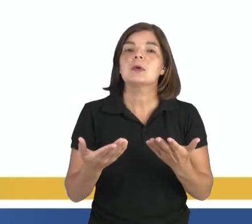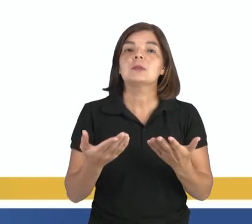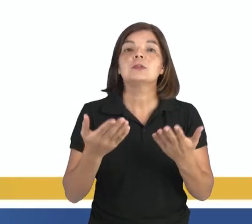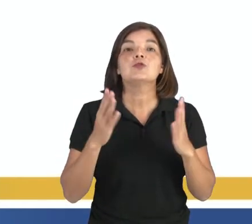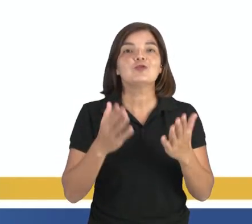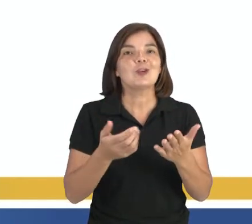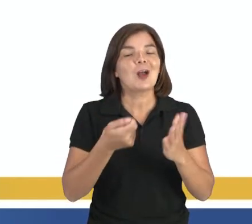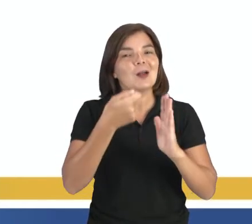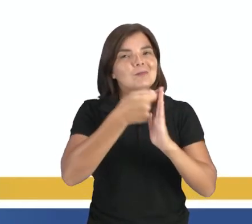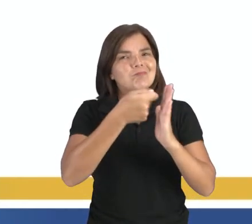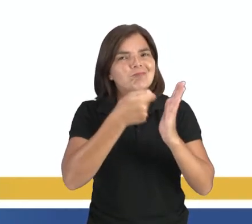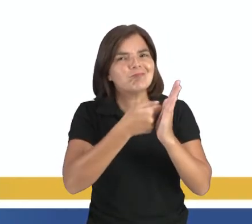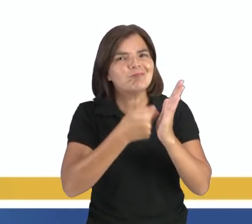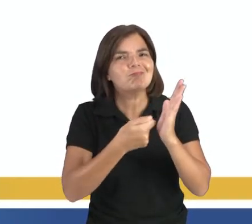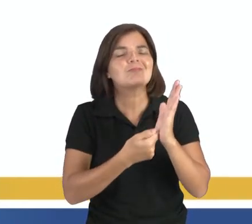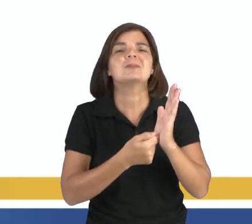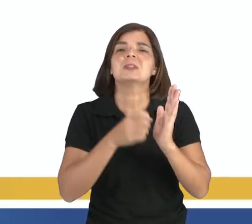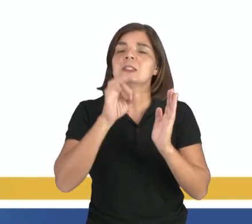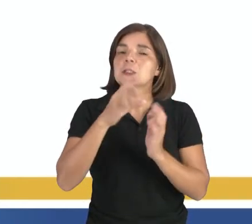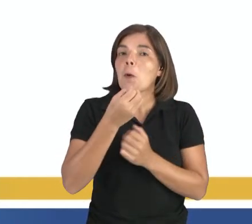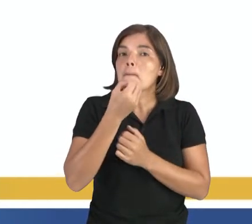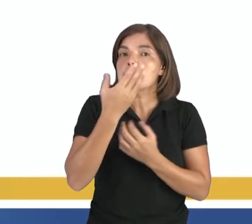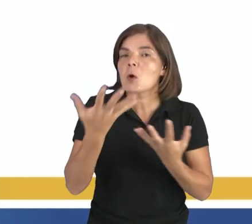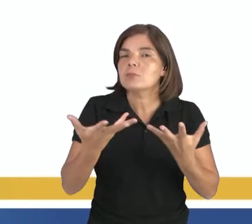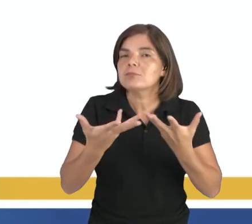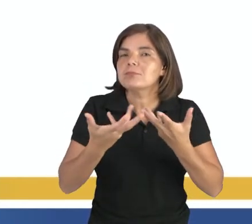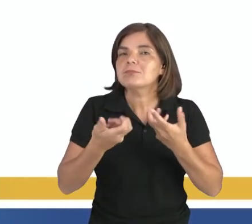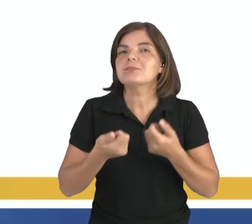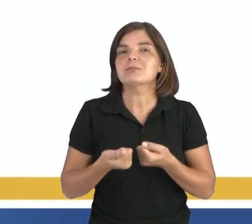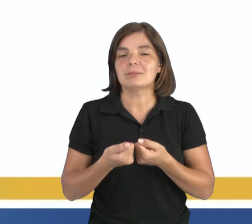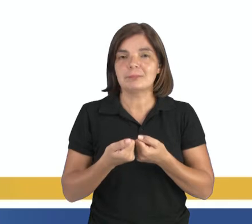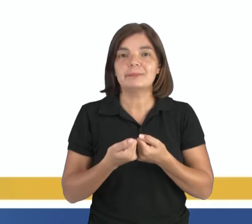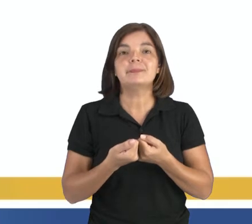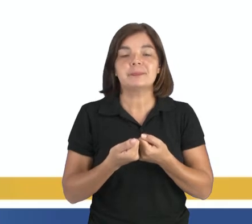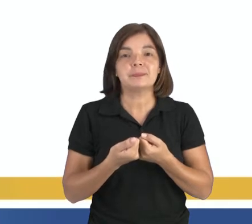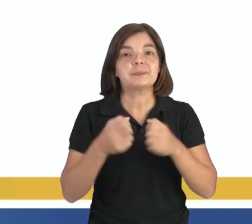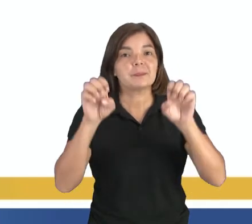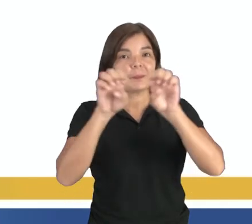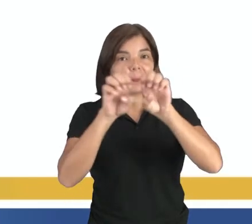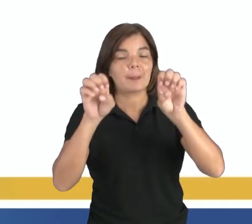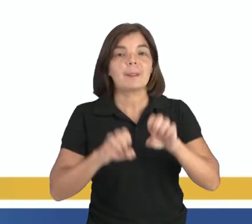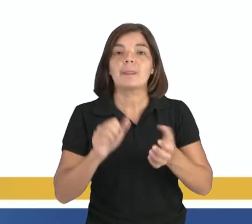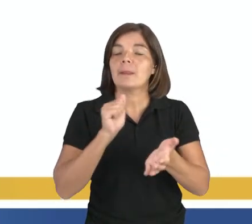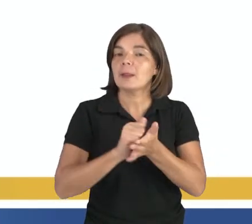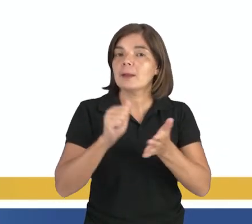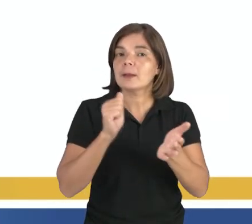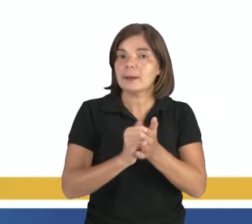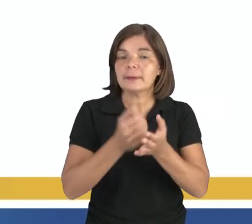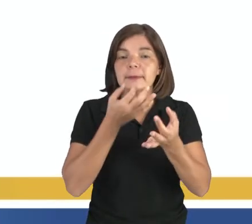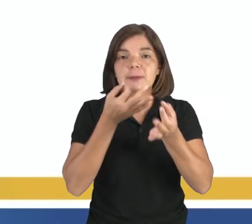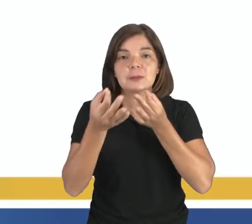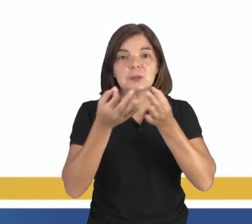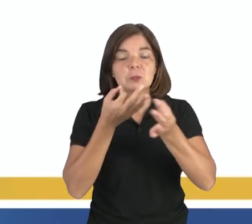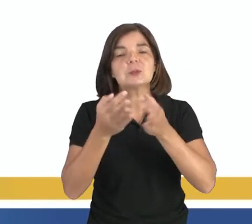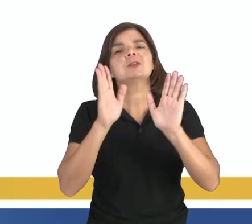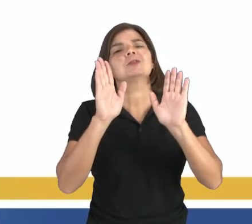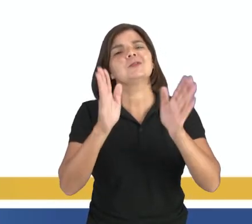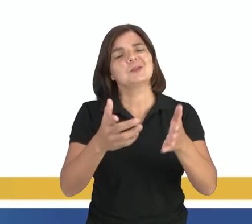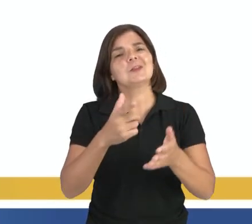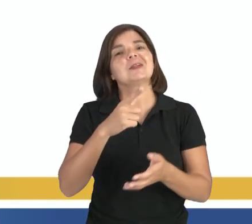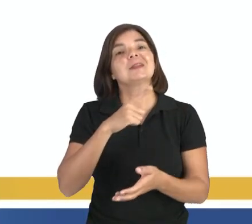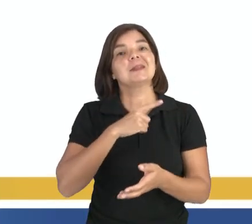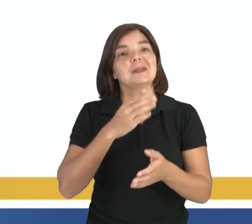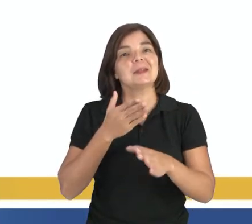é um critério, ó, se você tiver um bom domínio da estrutura dissertativa argumentativo, você já